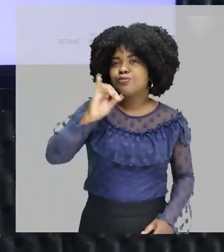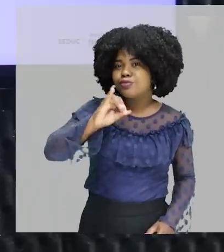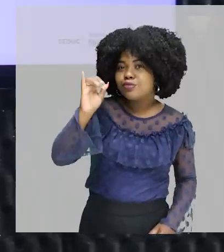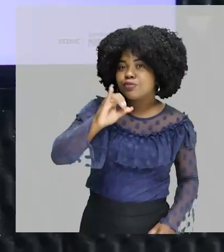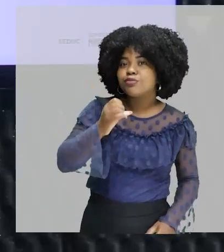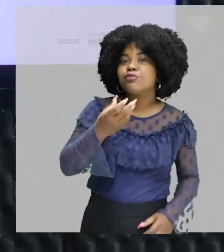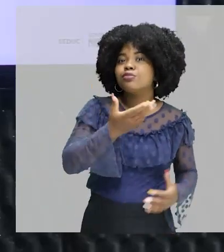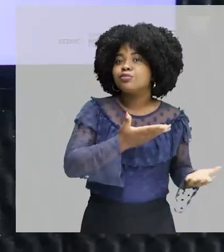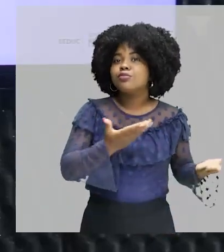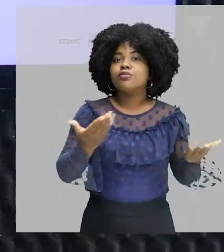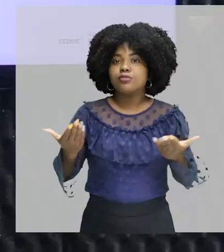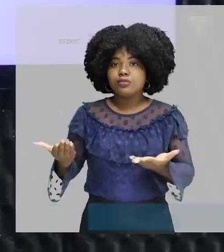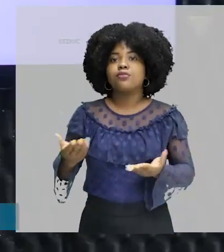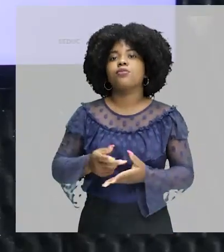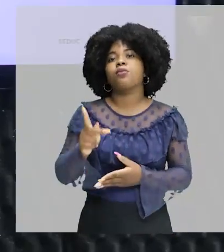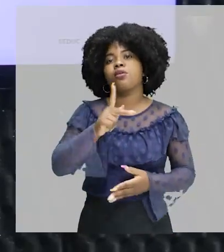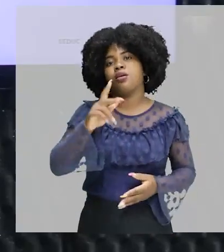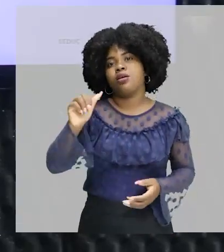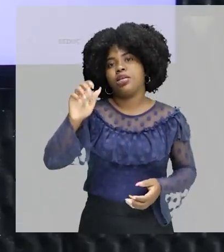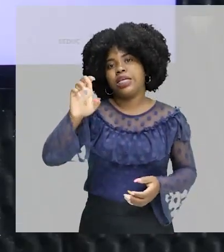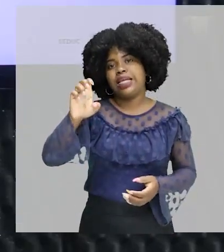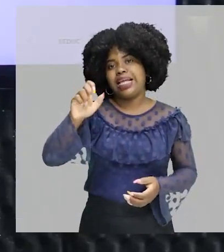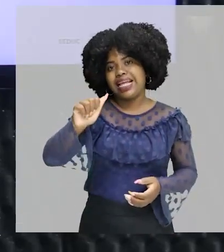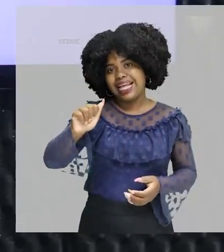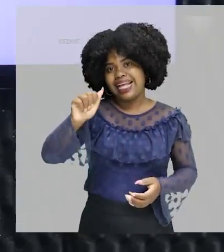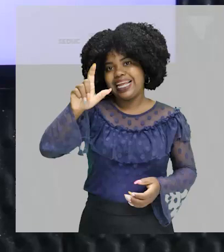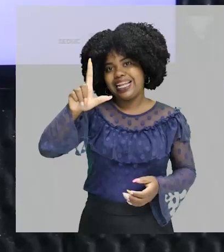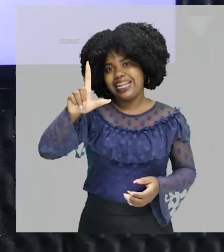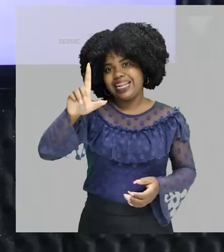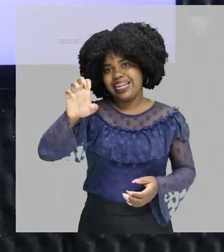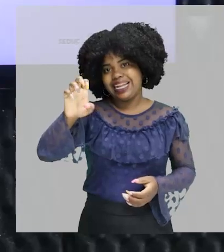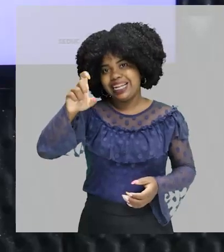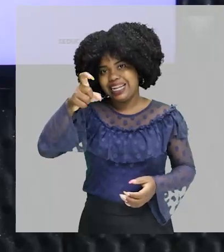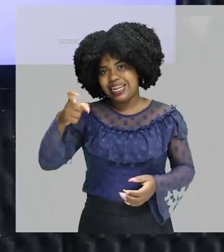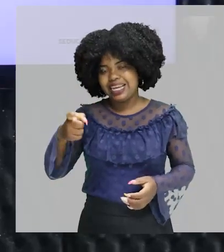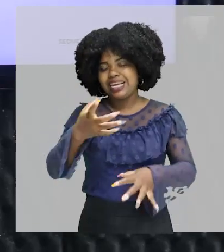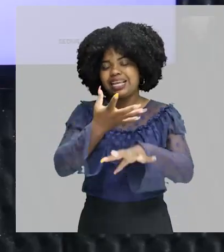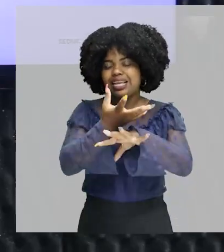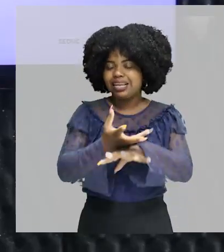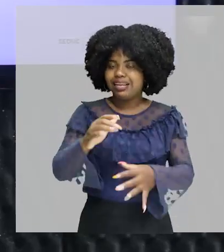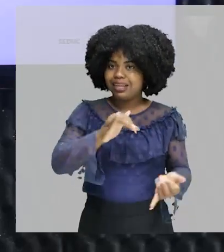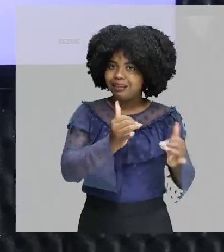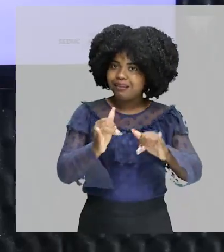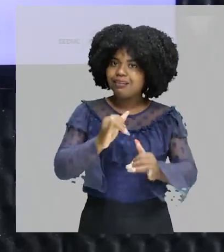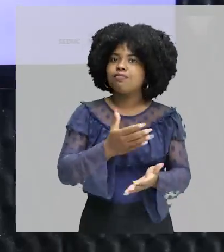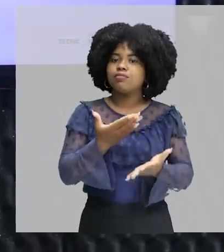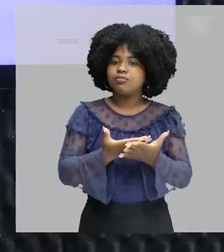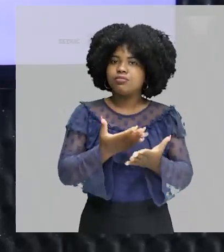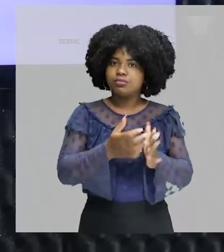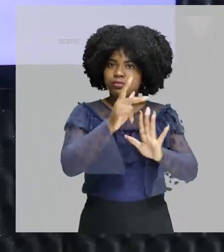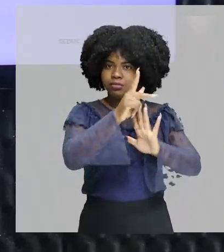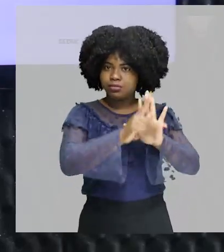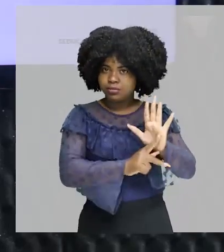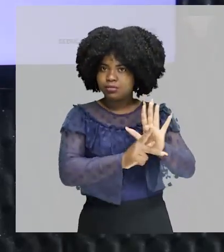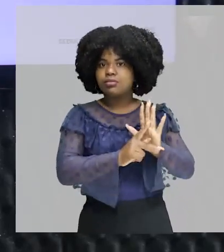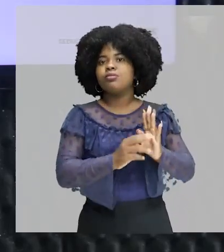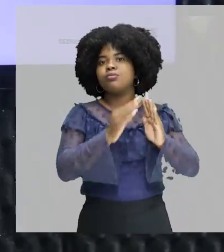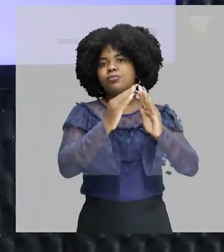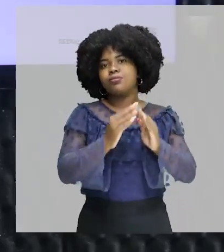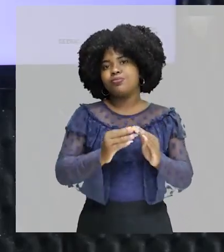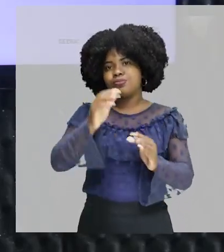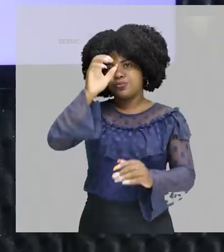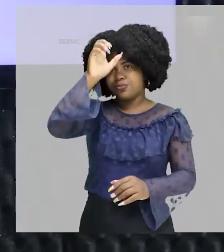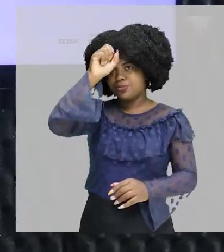Olá, turma, sejam todos bem-vindos. Professor Alex, disciplina Química, mais uma aula do nosso projeto Fique em Casa